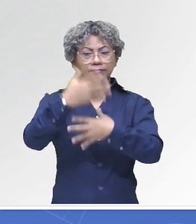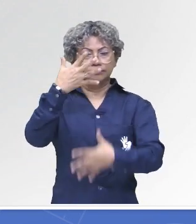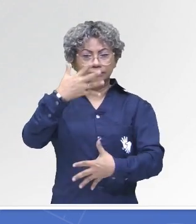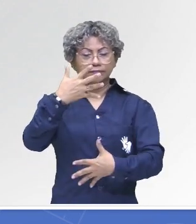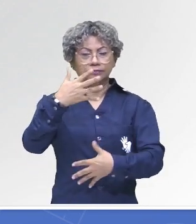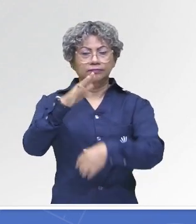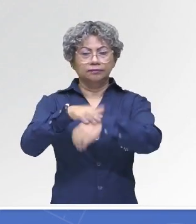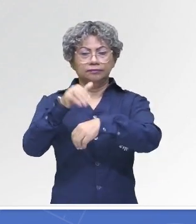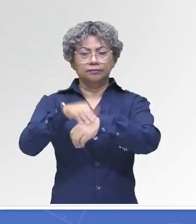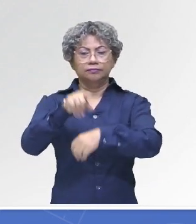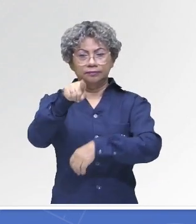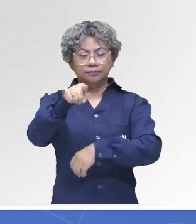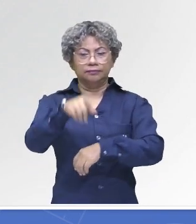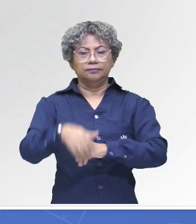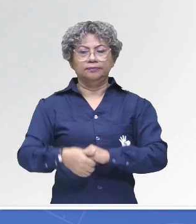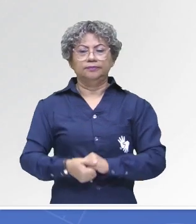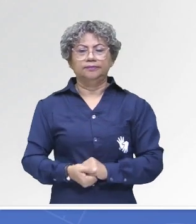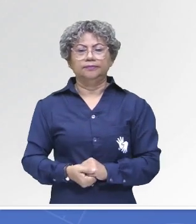aí para responder, beleza?